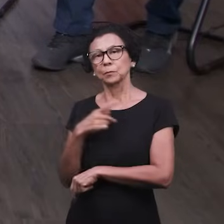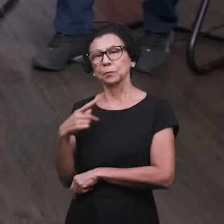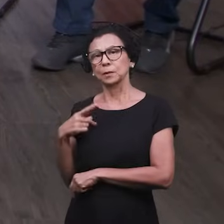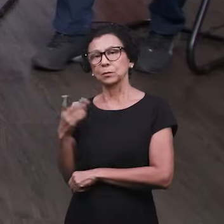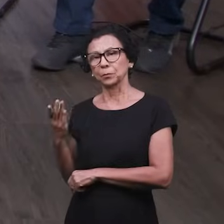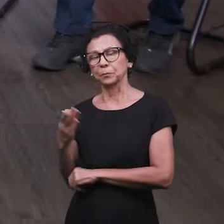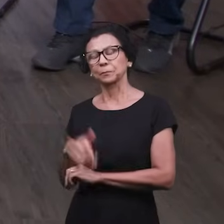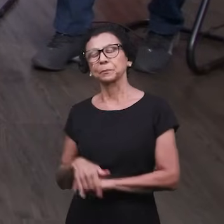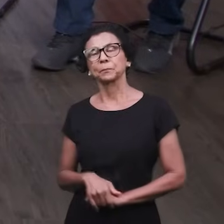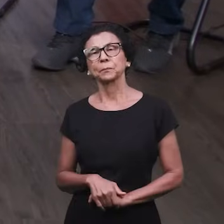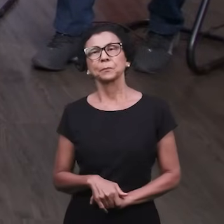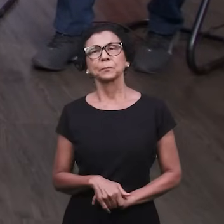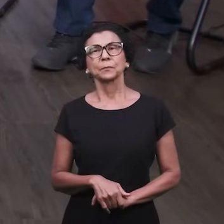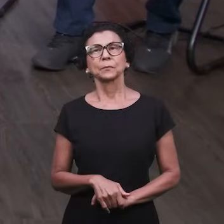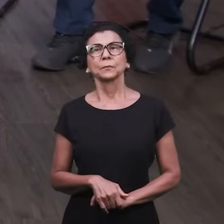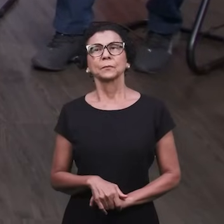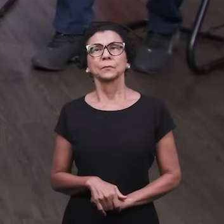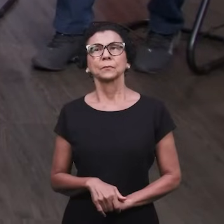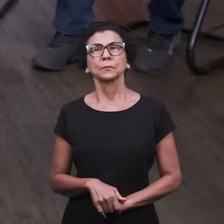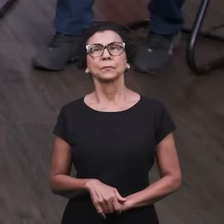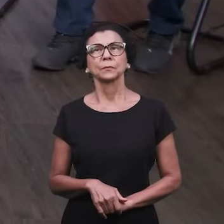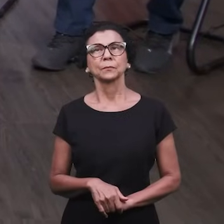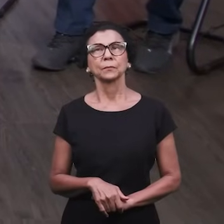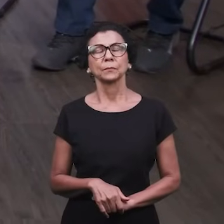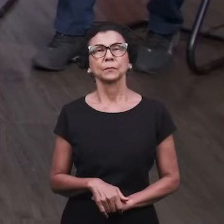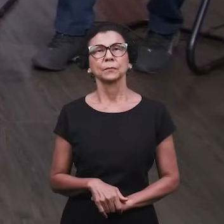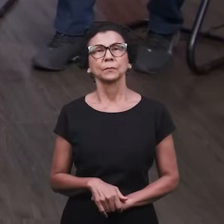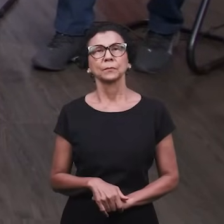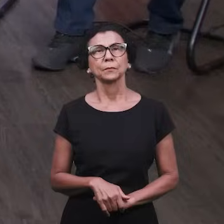Vamos participar de mais um louvor aqui no Conversas de Louvor.